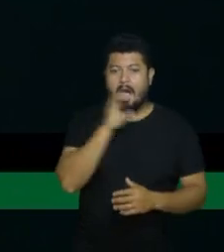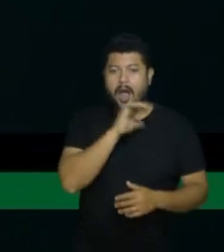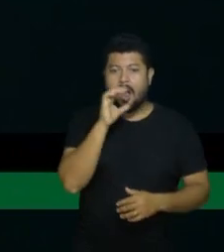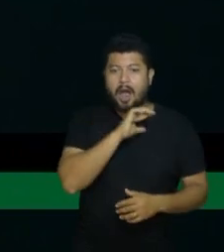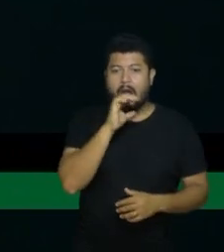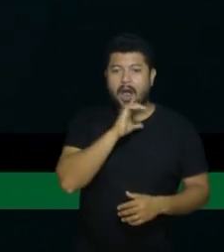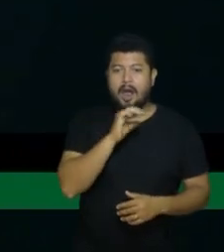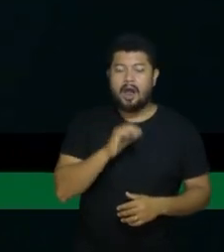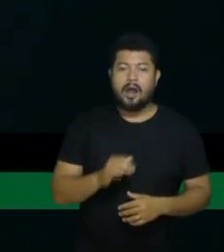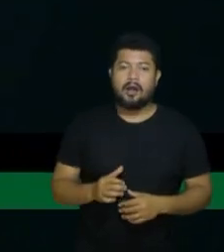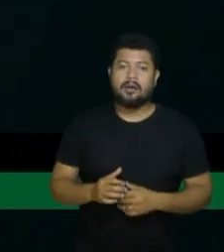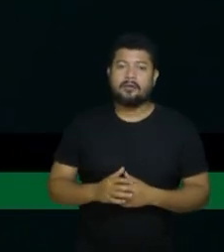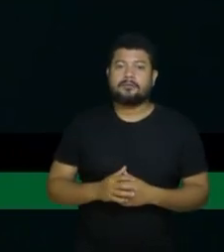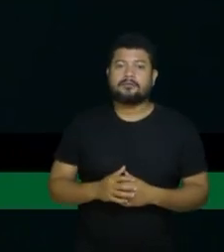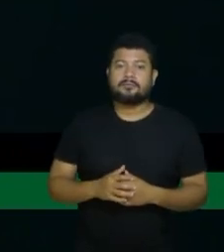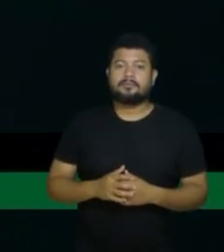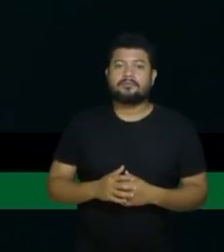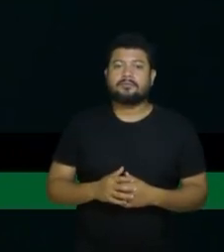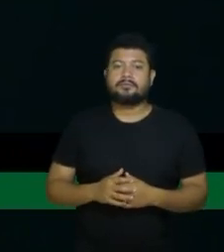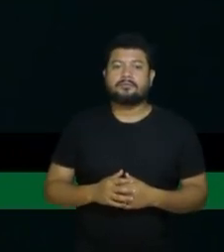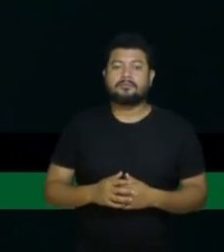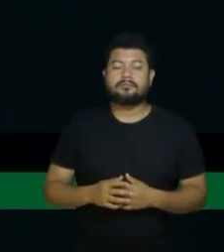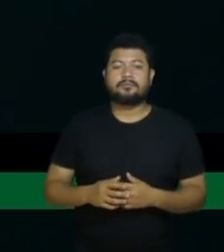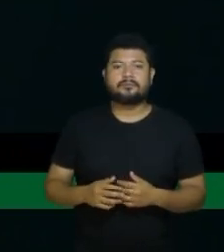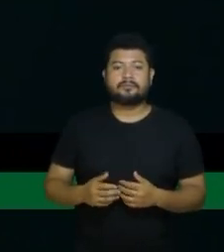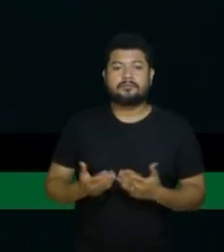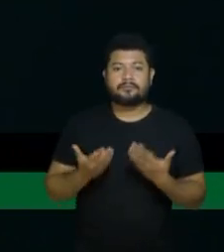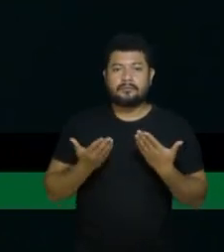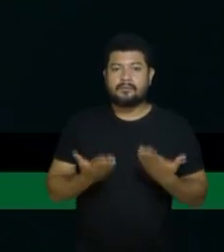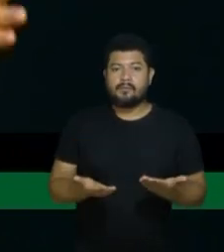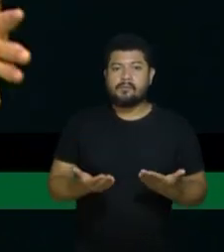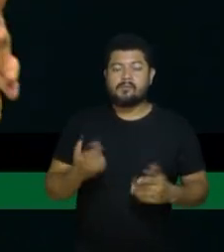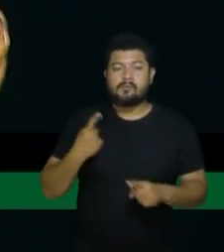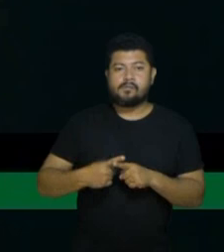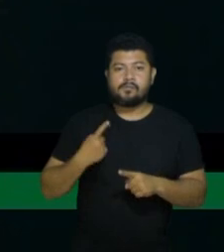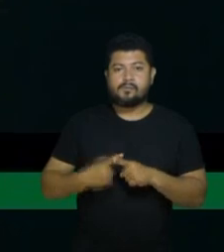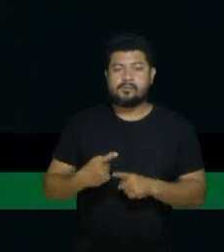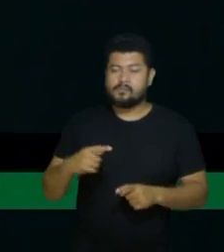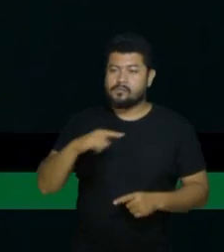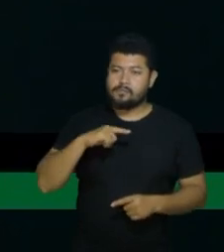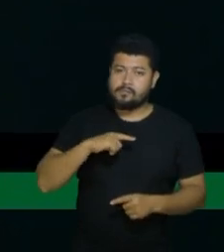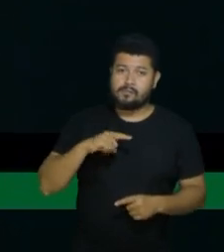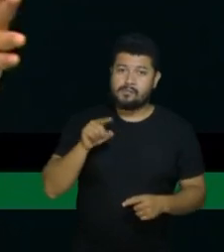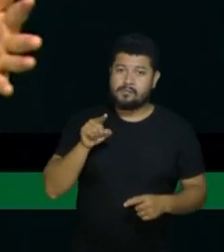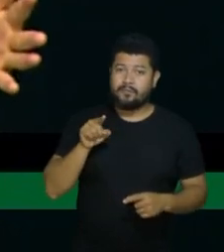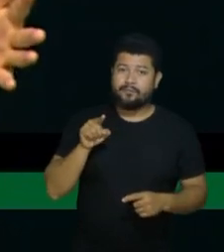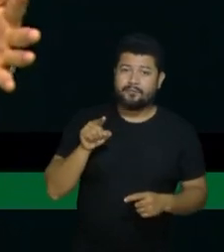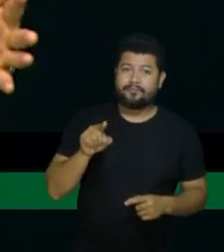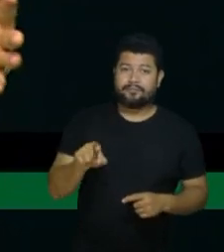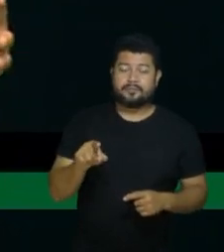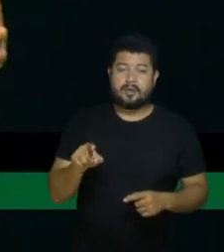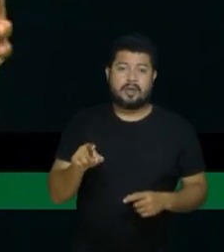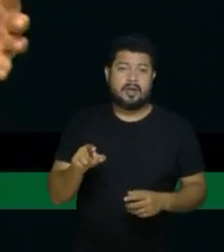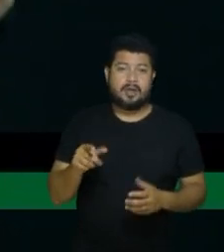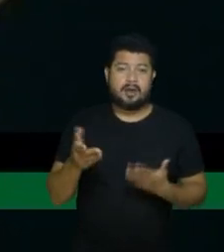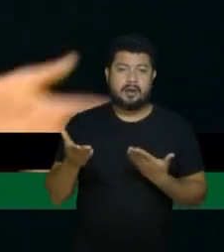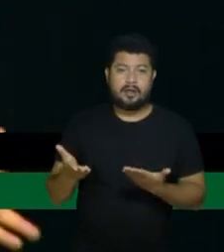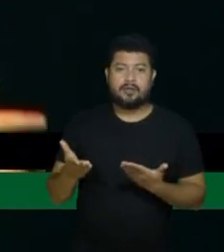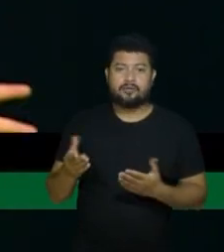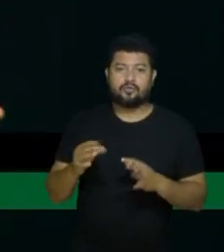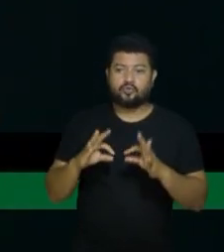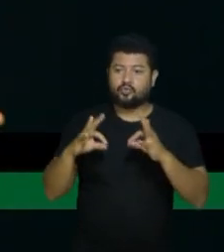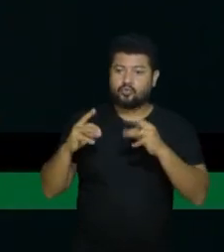mínimo que nós esperamos parlamentares porque aqui temesse recurso é para todos os partidos